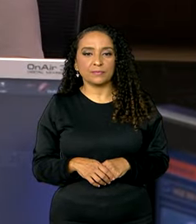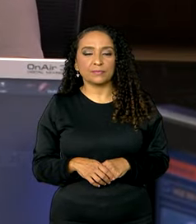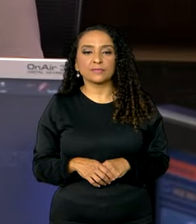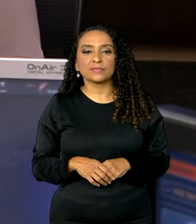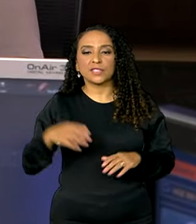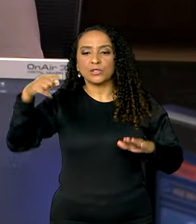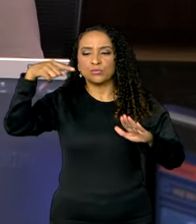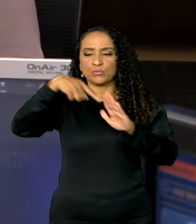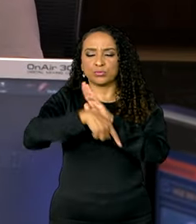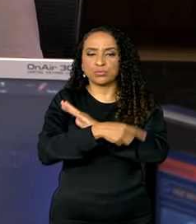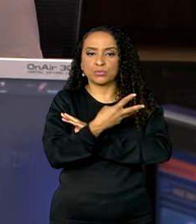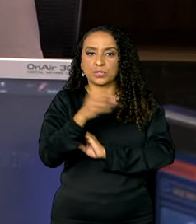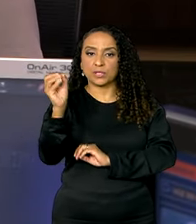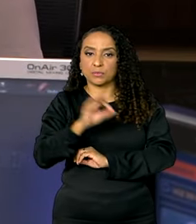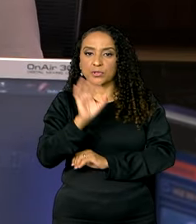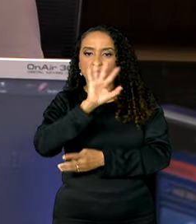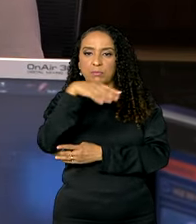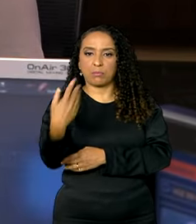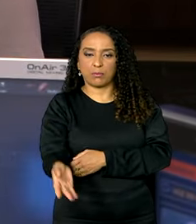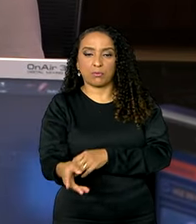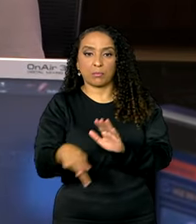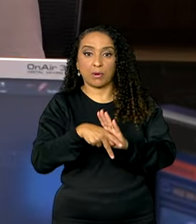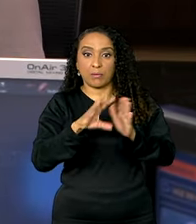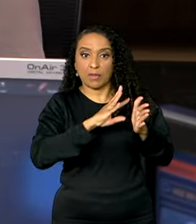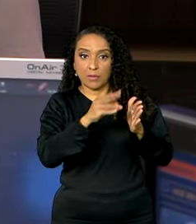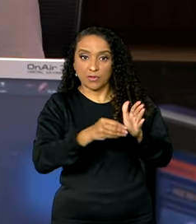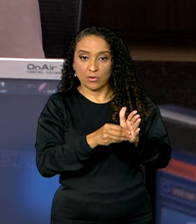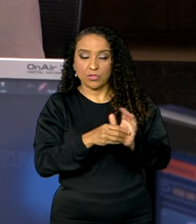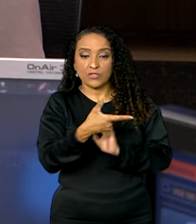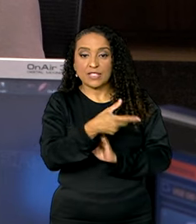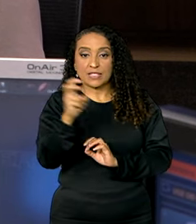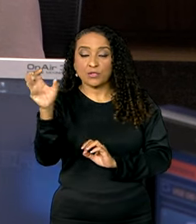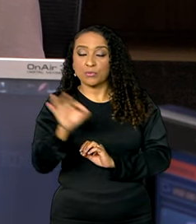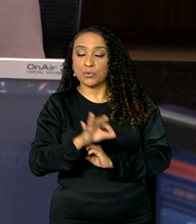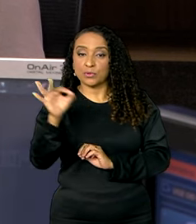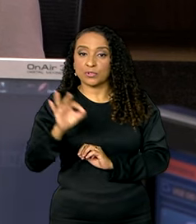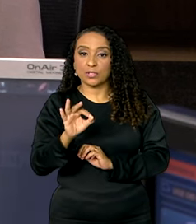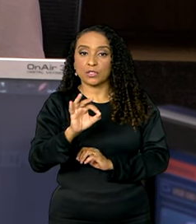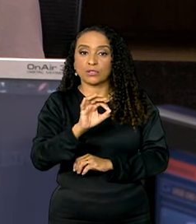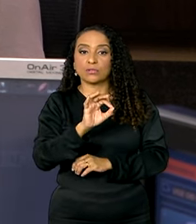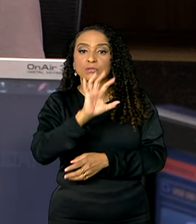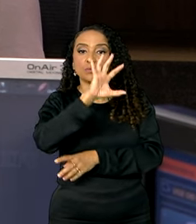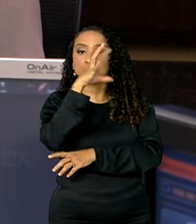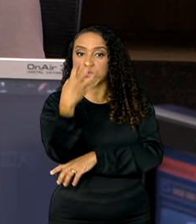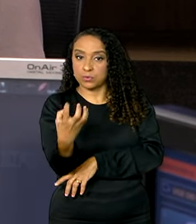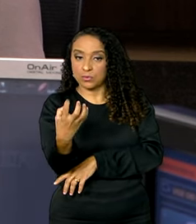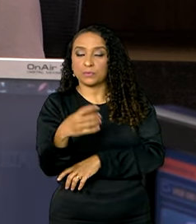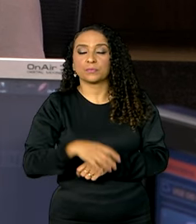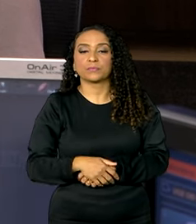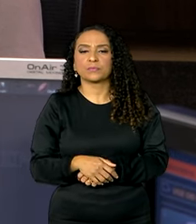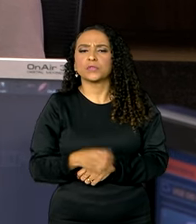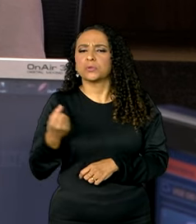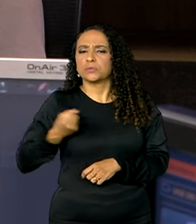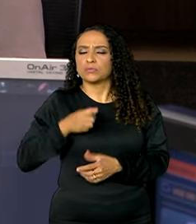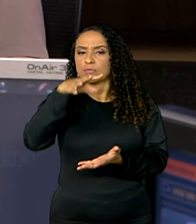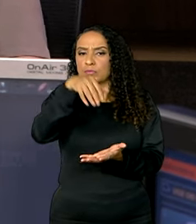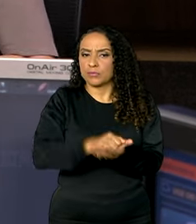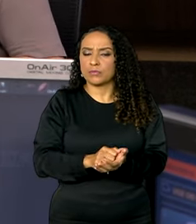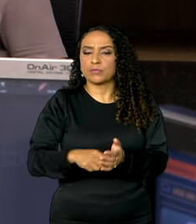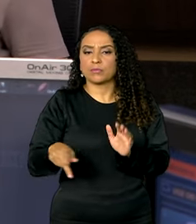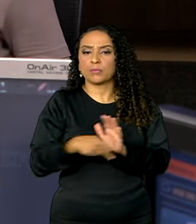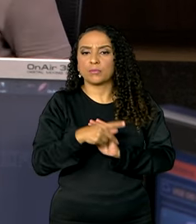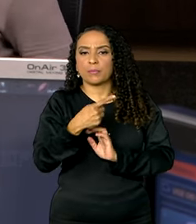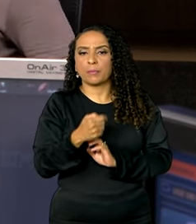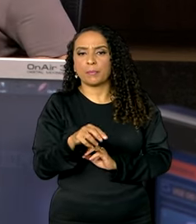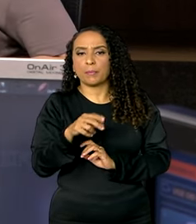Queda de 30% no desmatamento da Amazônia. E de 25% no desmatamento do Cerrado. Números registrados pelo